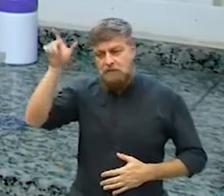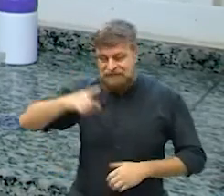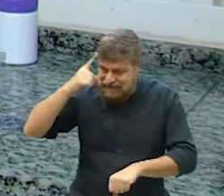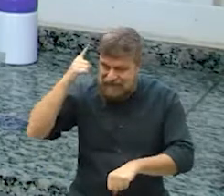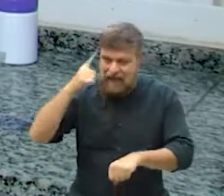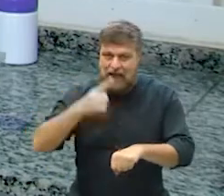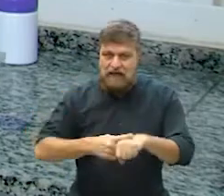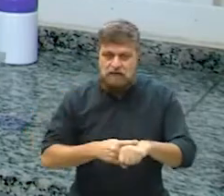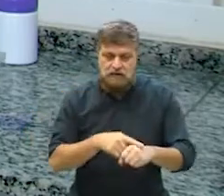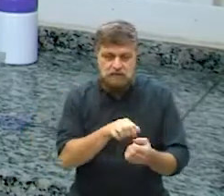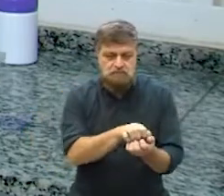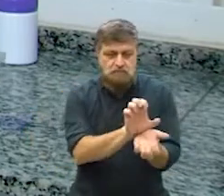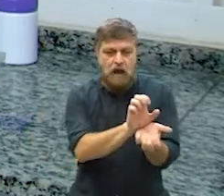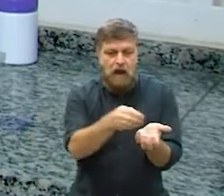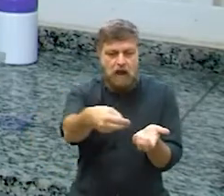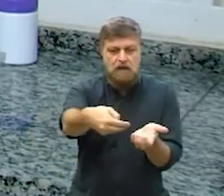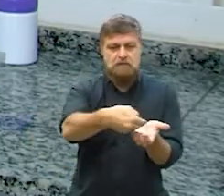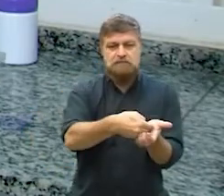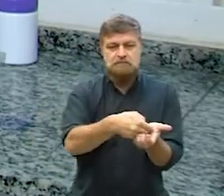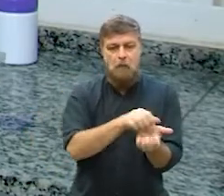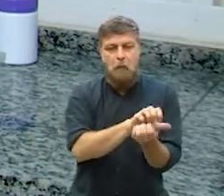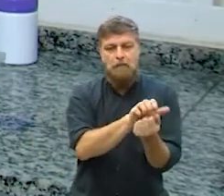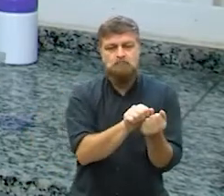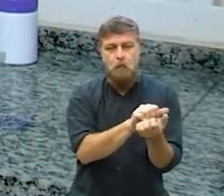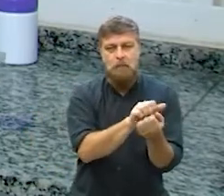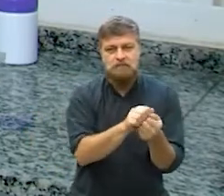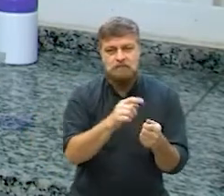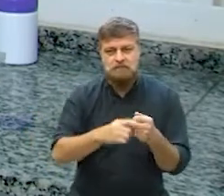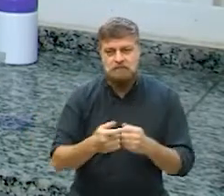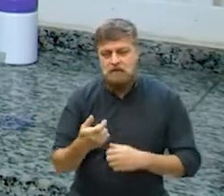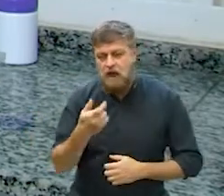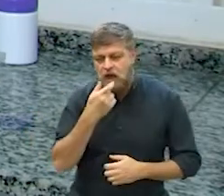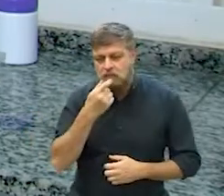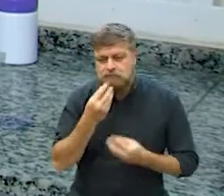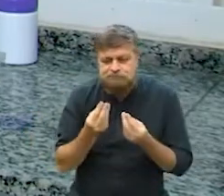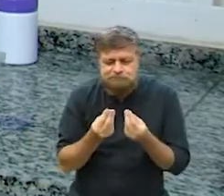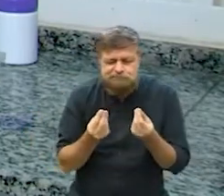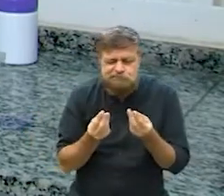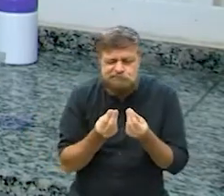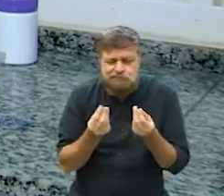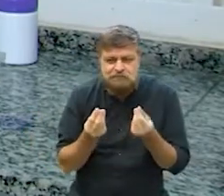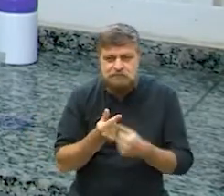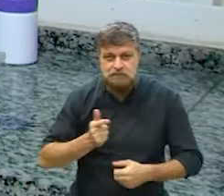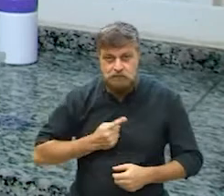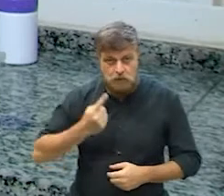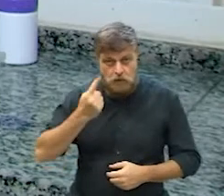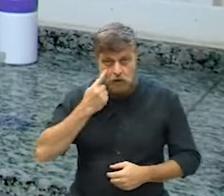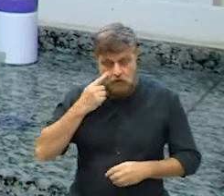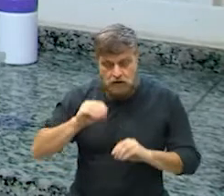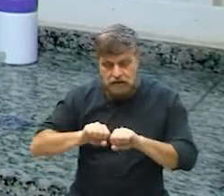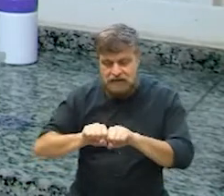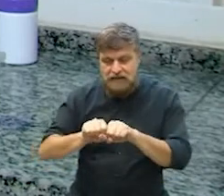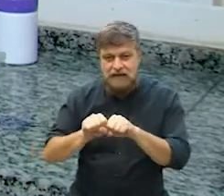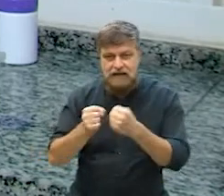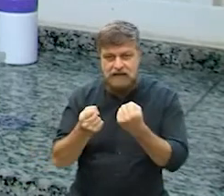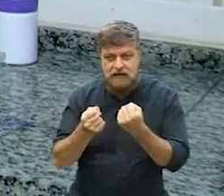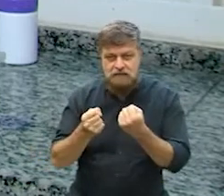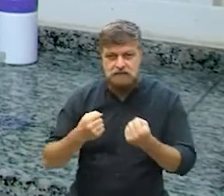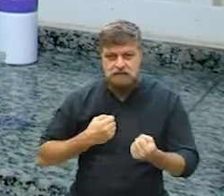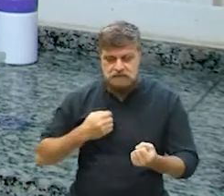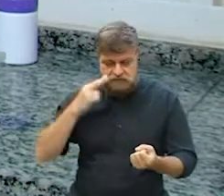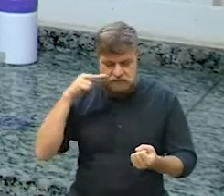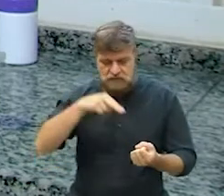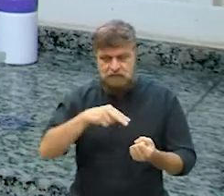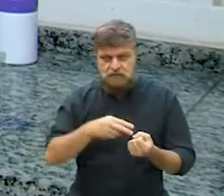a vida do tutor na hora de dar a medicação. Até porque esse biscoito ele é bem macio e olha, ele